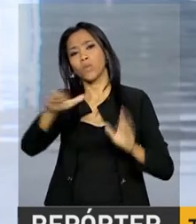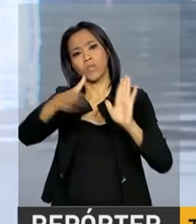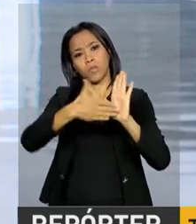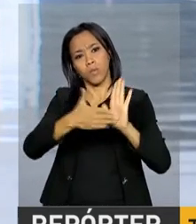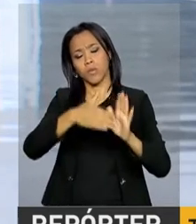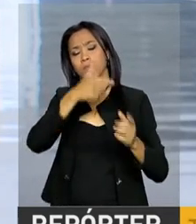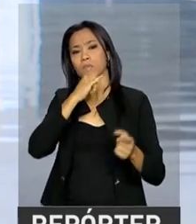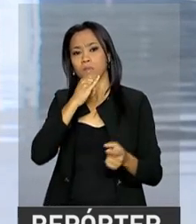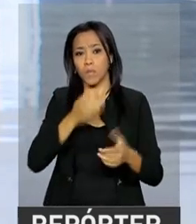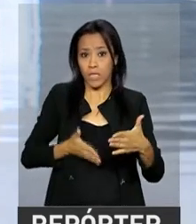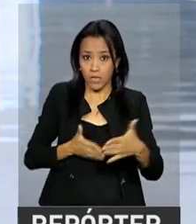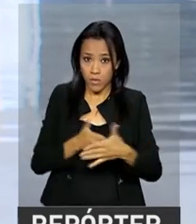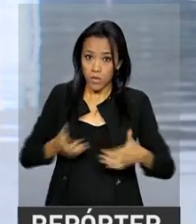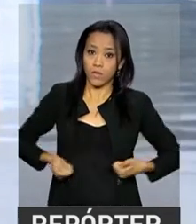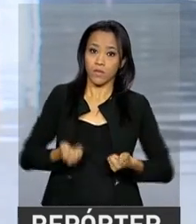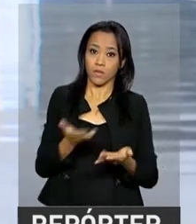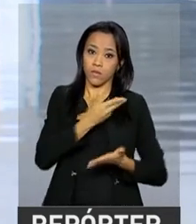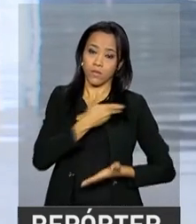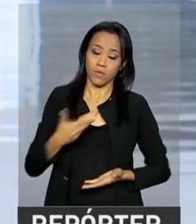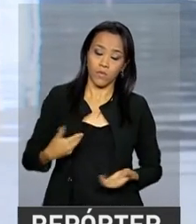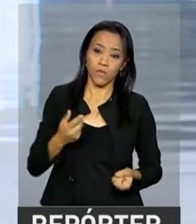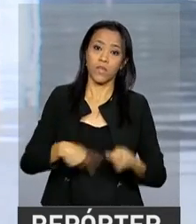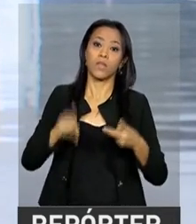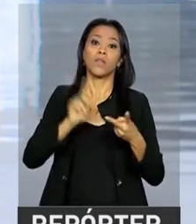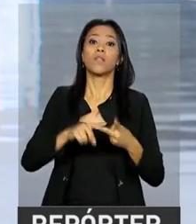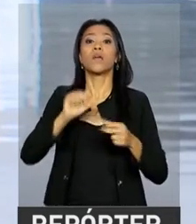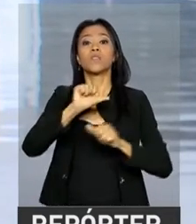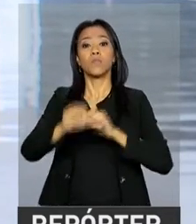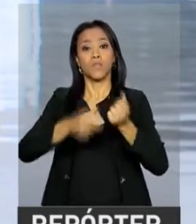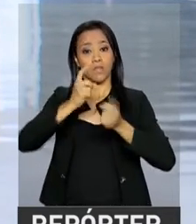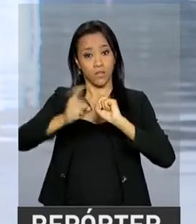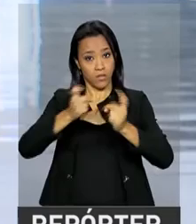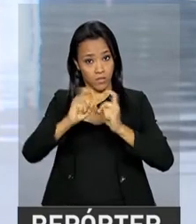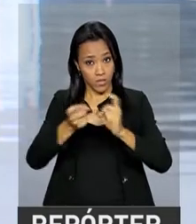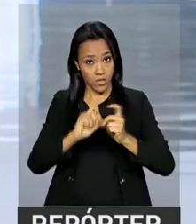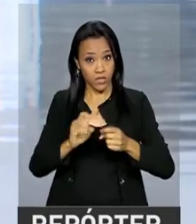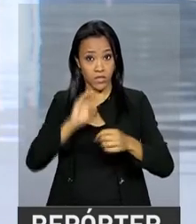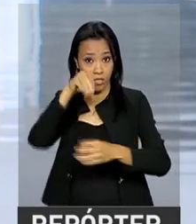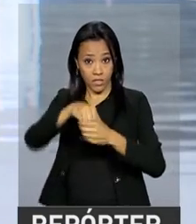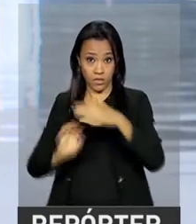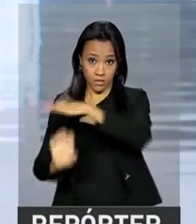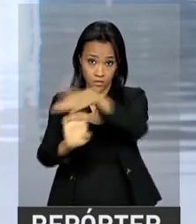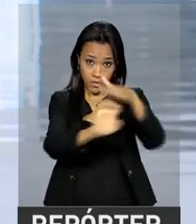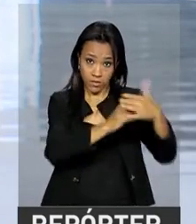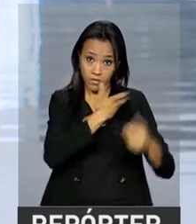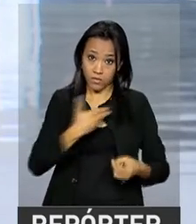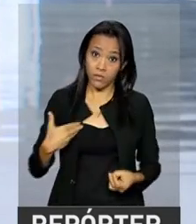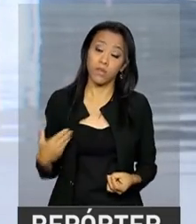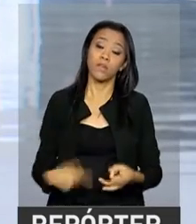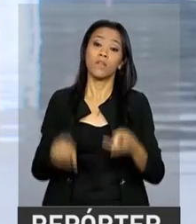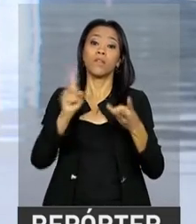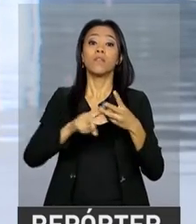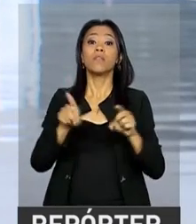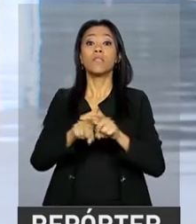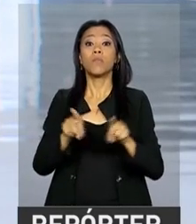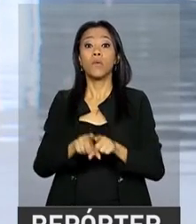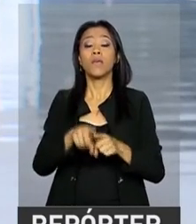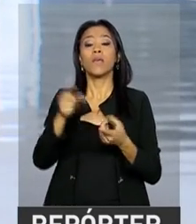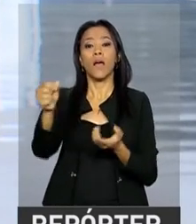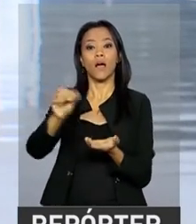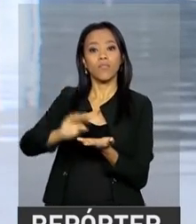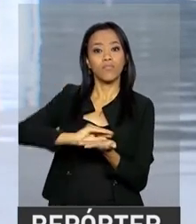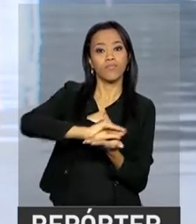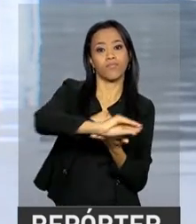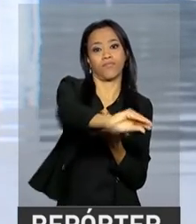limite para os gastos públicos as mudanças na administração das empresas governamentais ea desvinculação de receitas da união